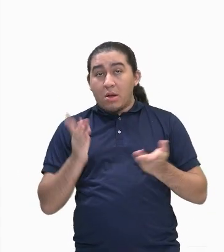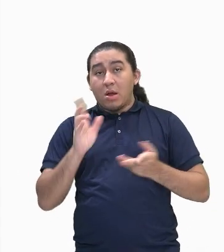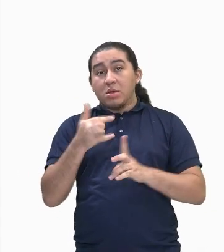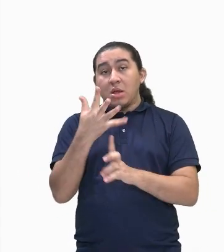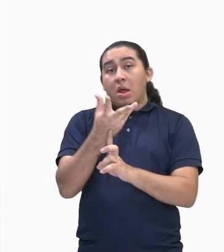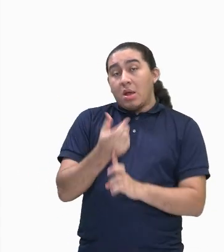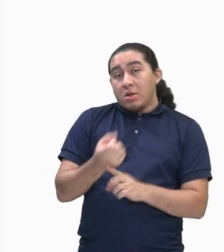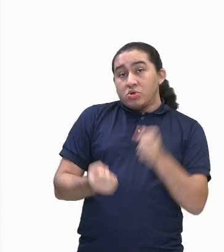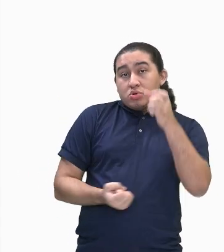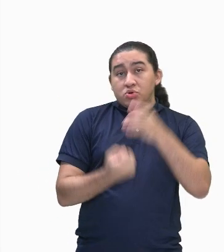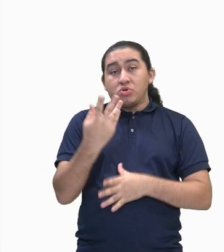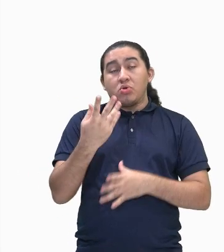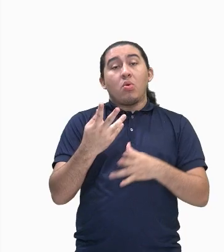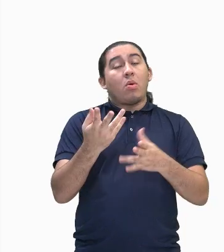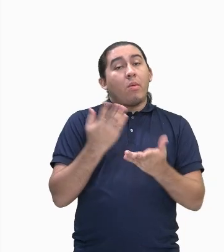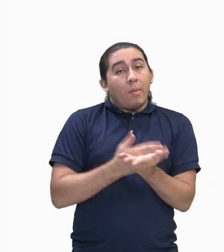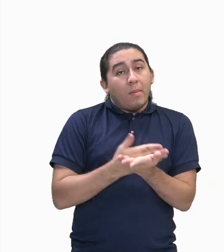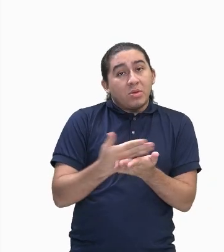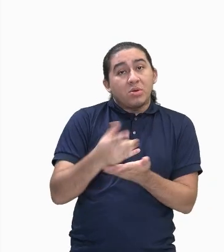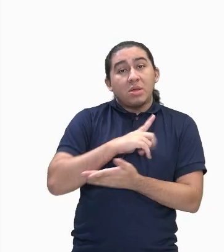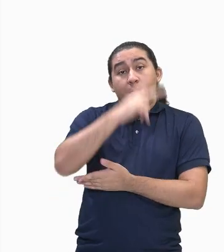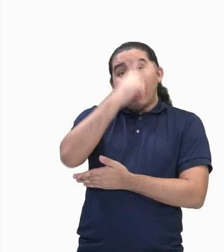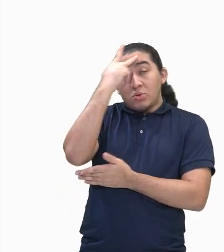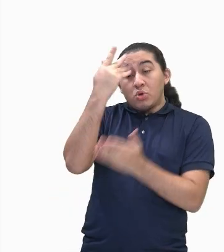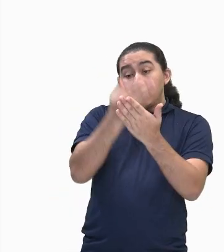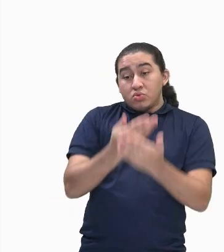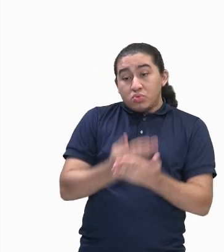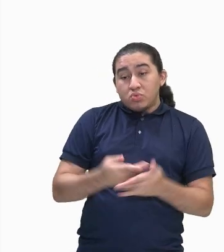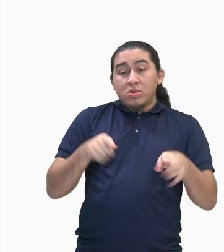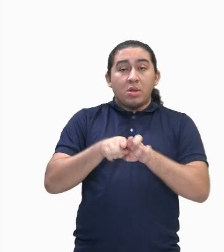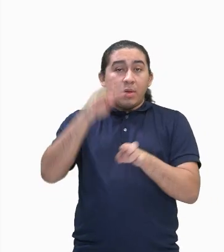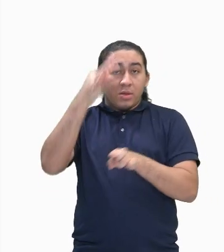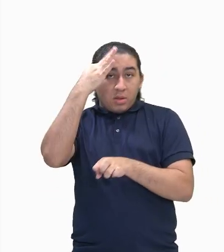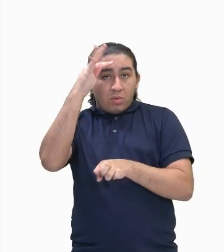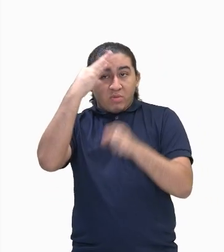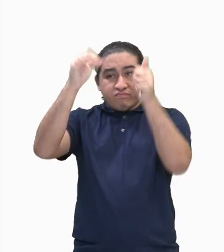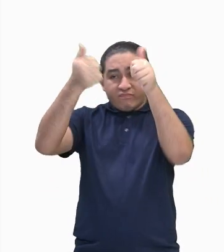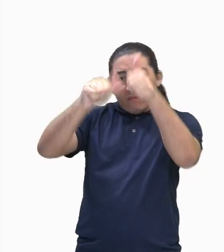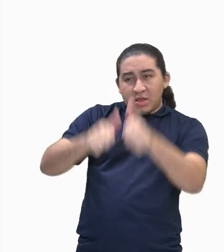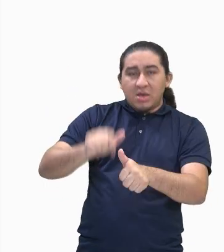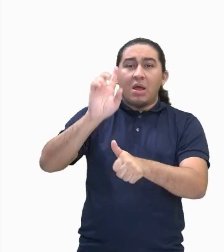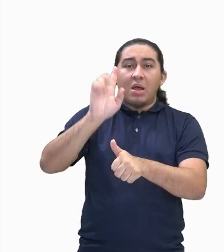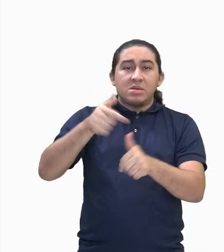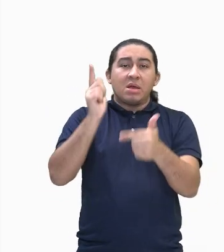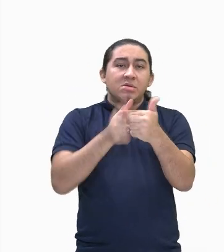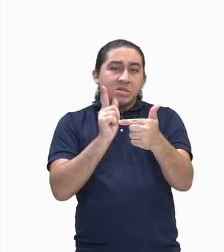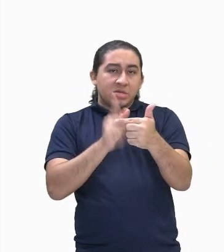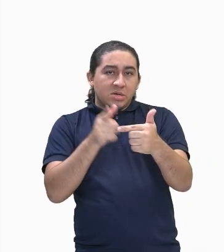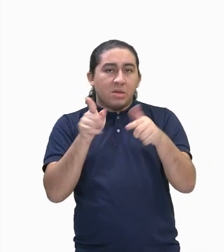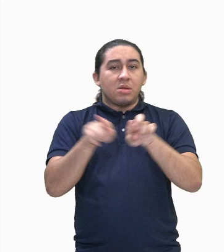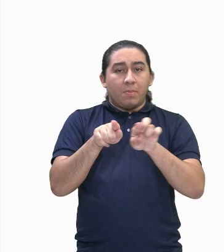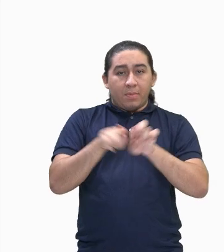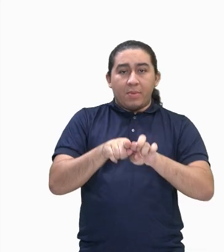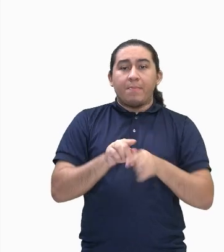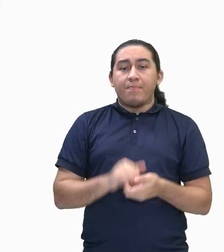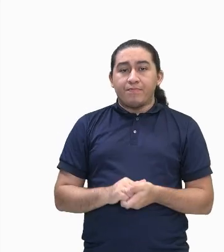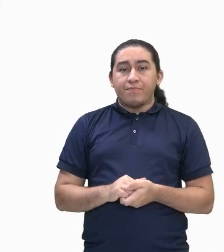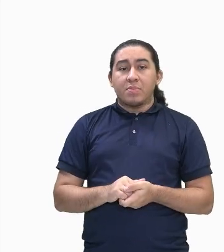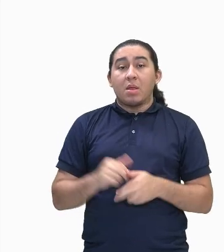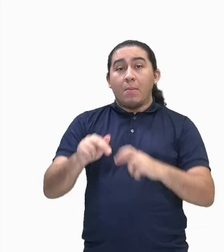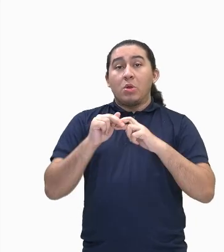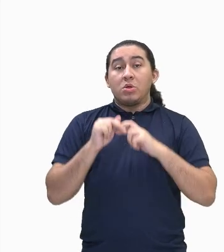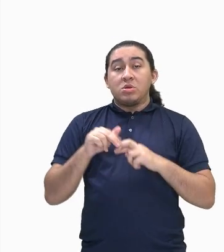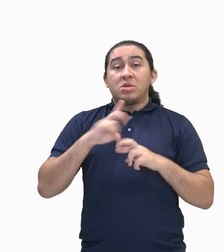os críticos e estudiosos que teorizam e avaliam as obras de arte. Assim se deu a divisão entre